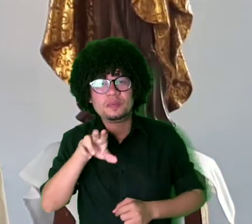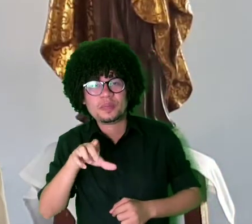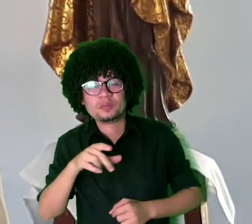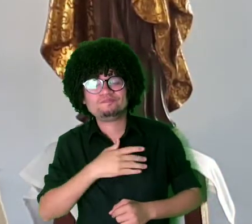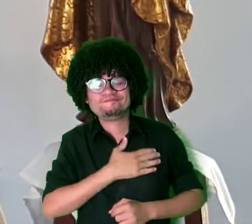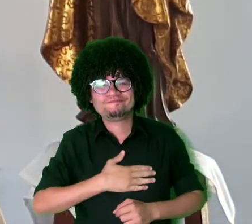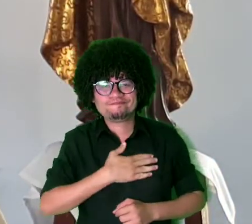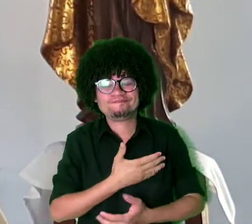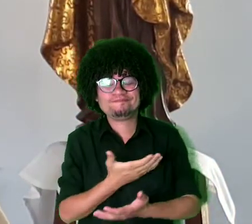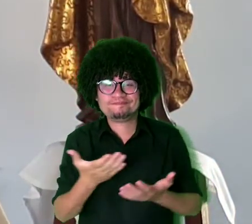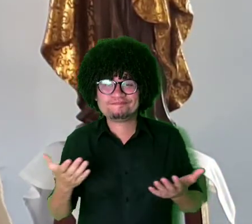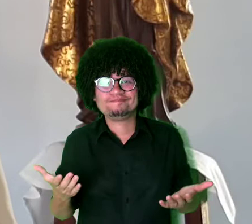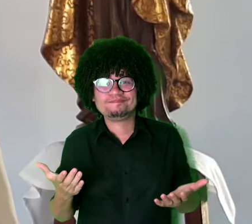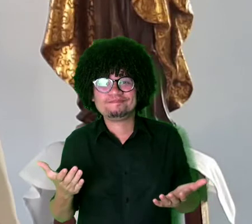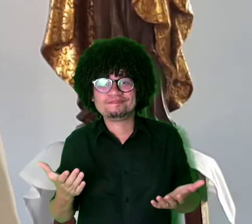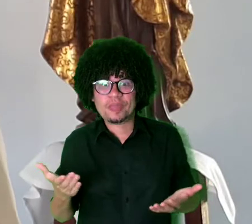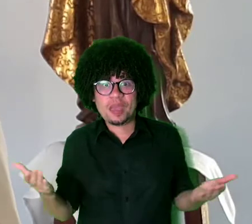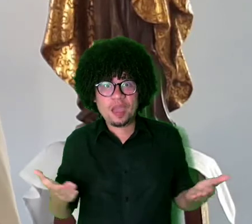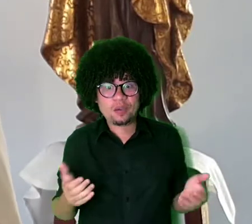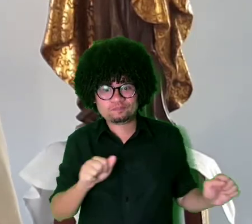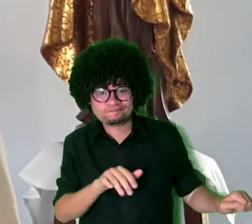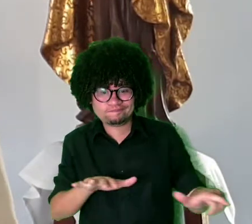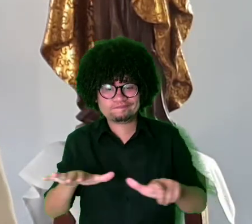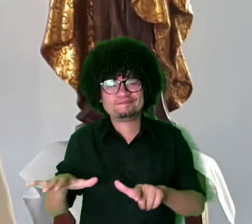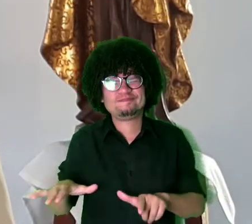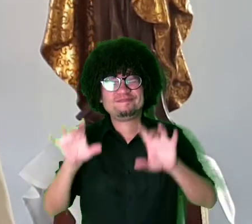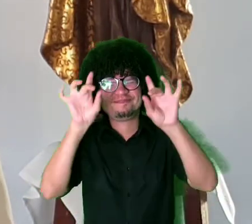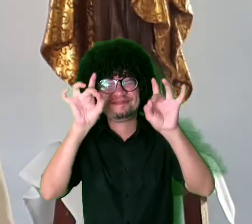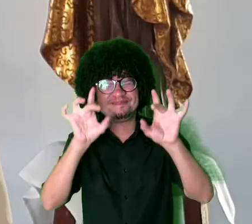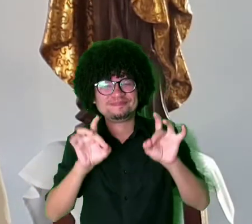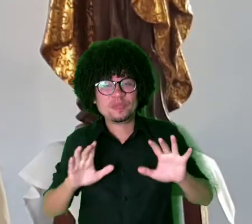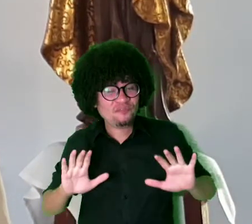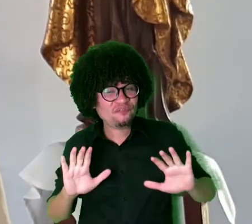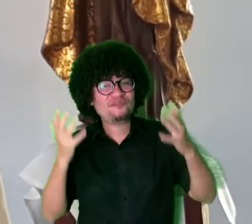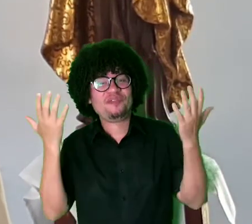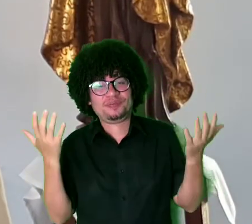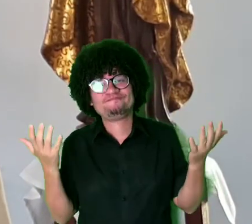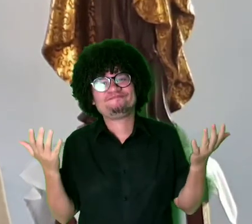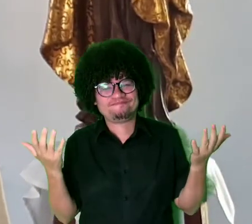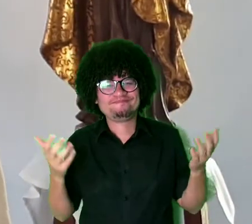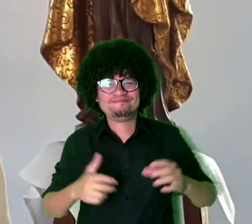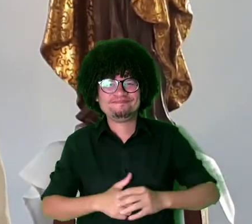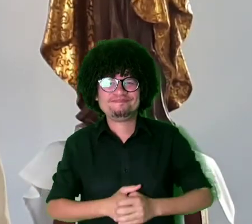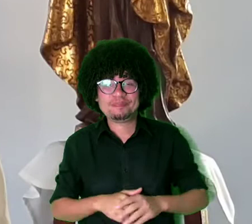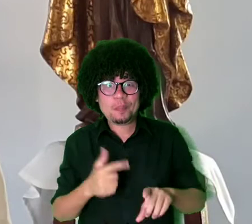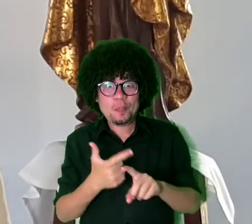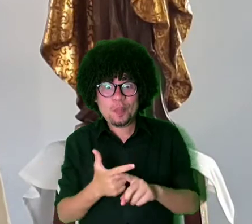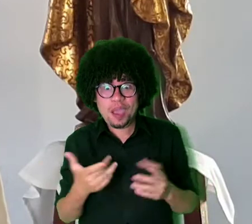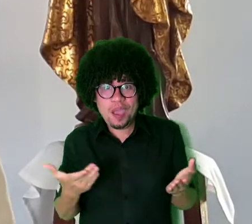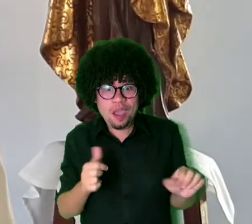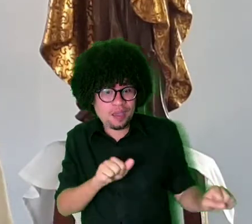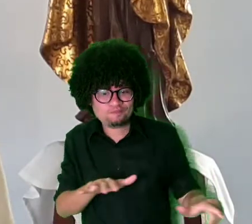estamos dentro de uma semana festiva,